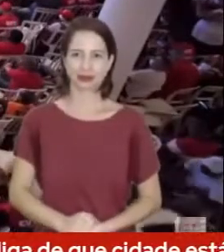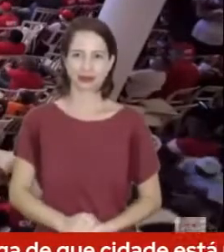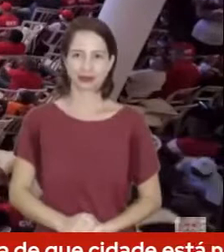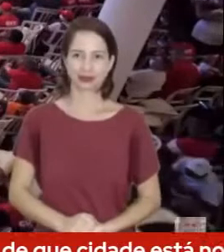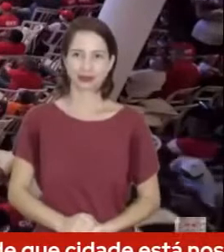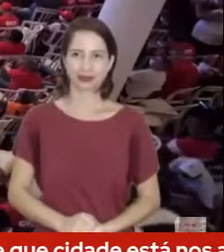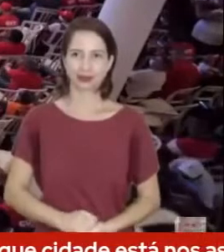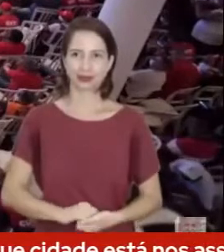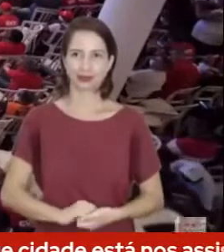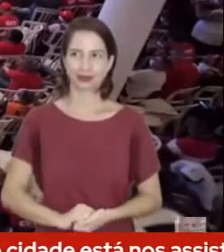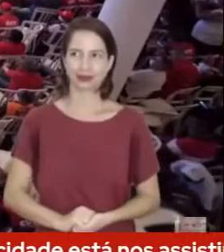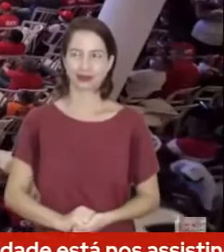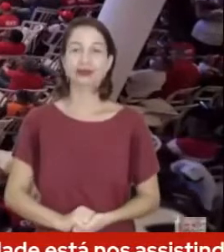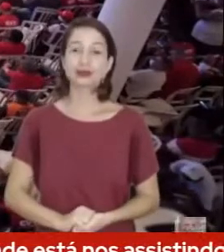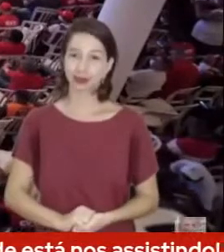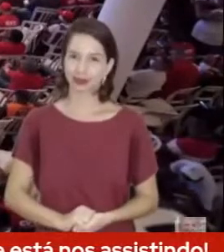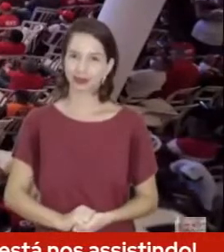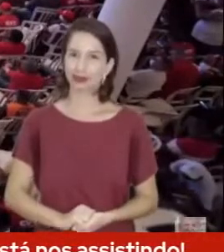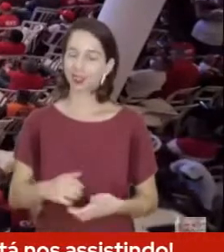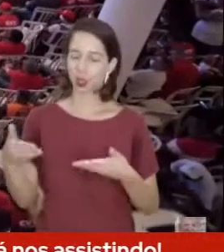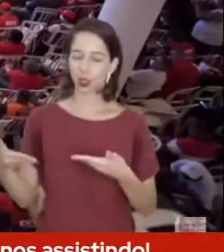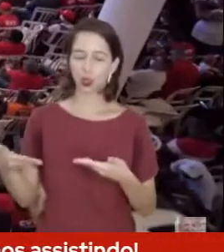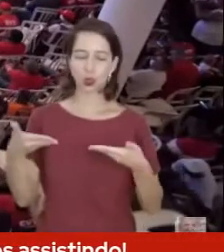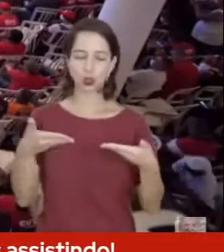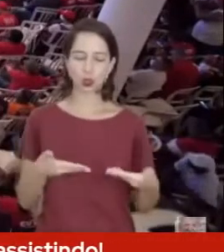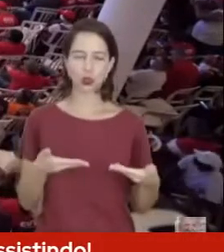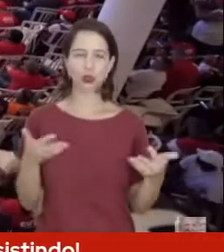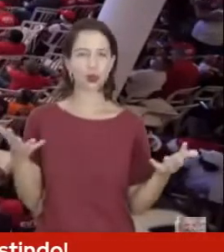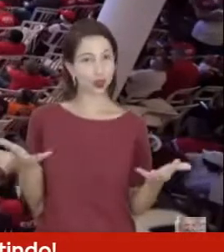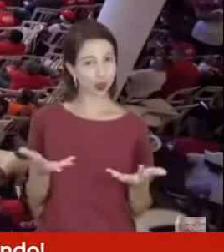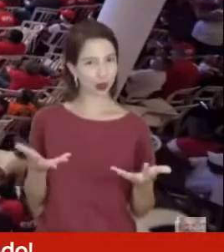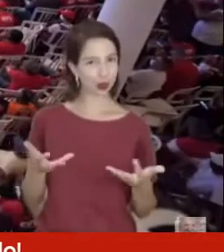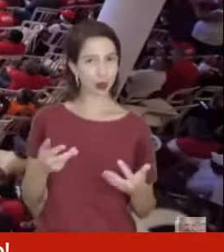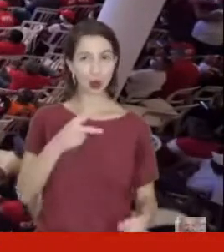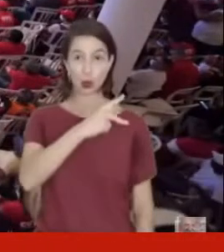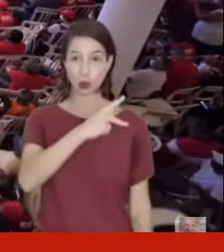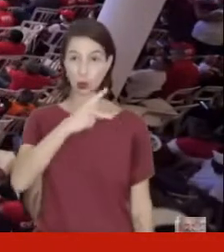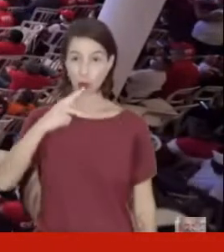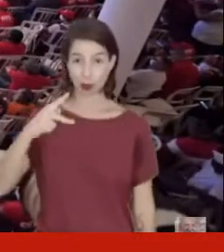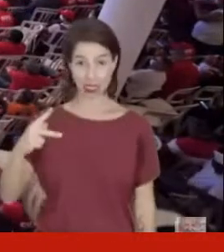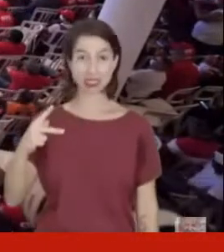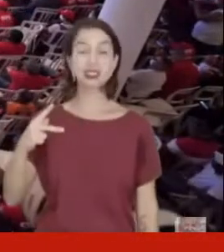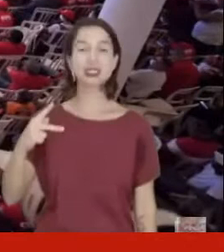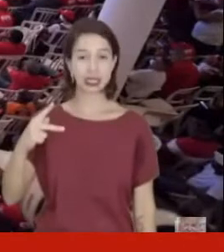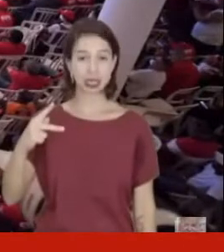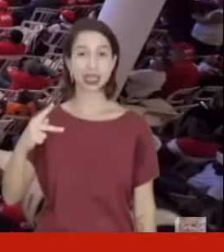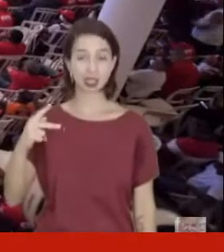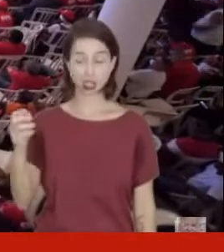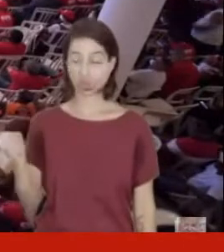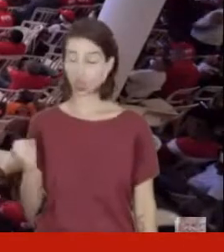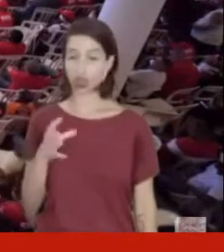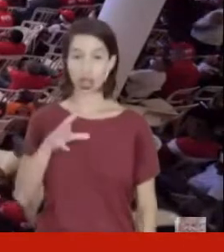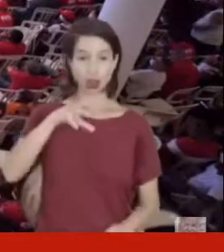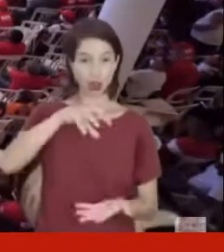Chamar agora o presidente da Nova Central, companheiro Oswaldo Augusto de Barros.